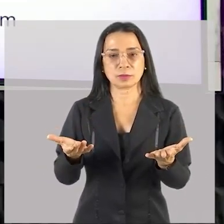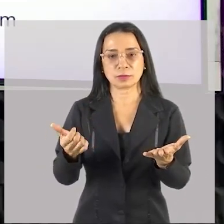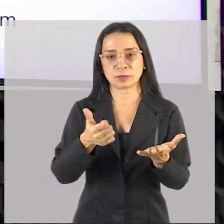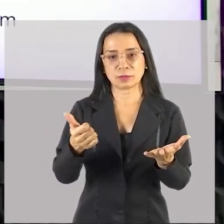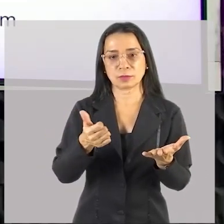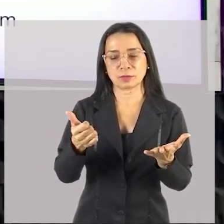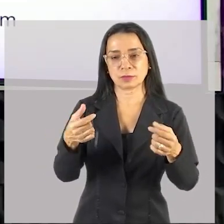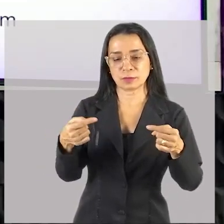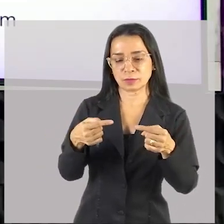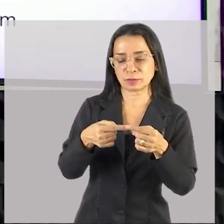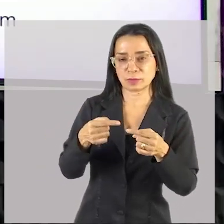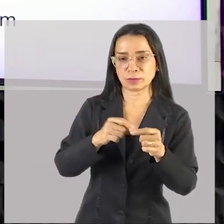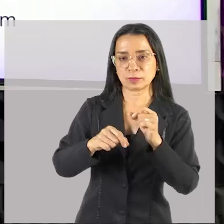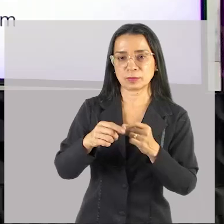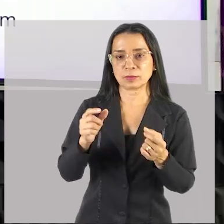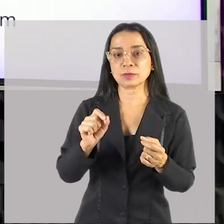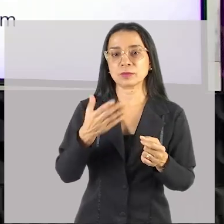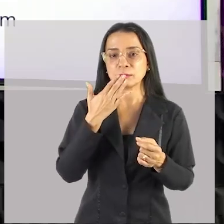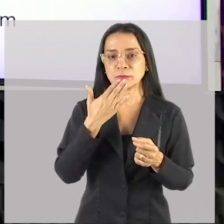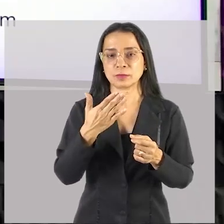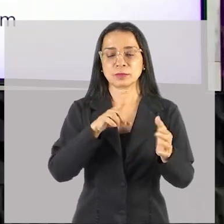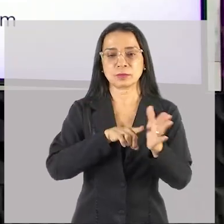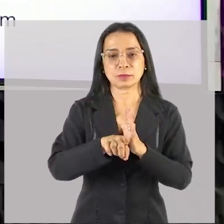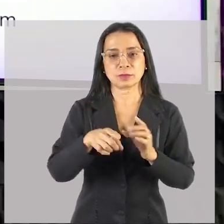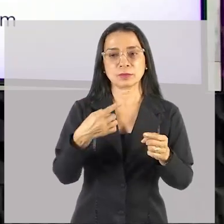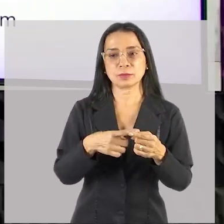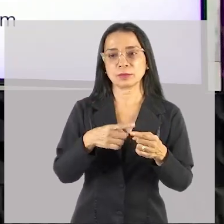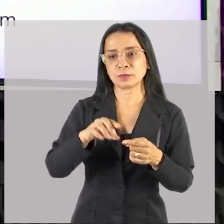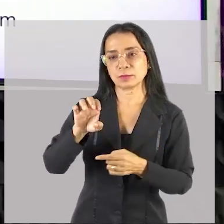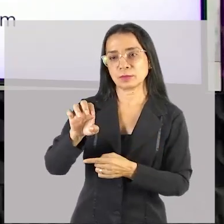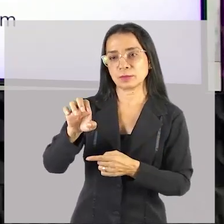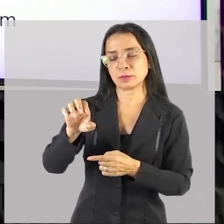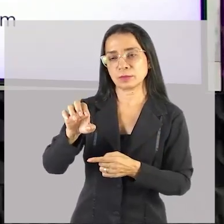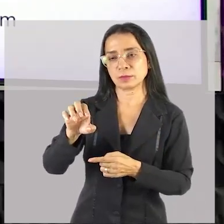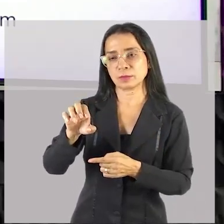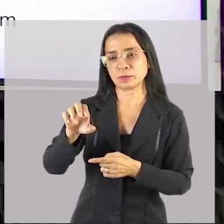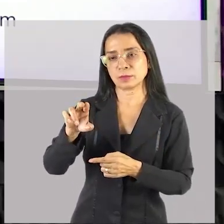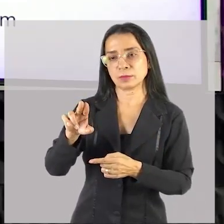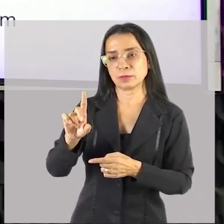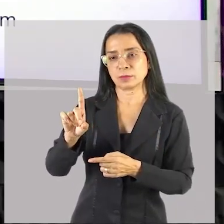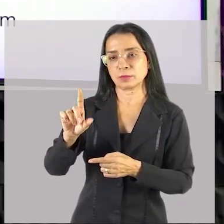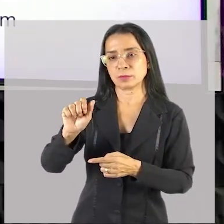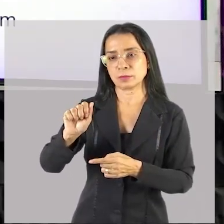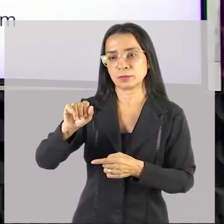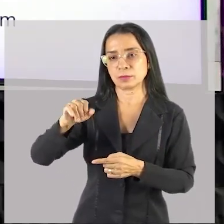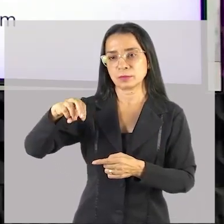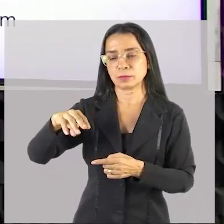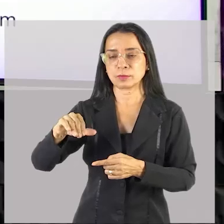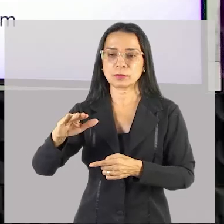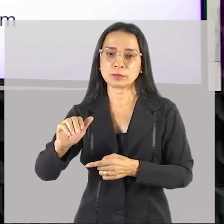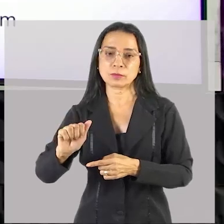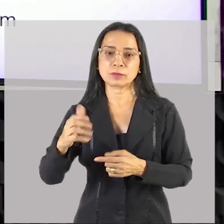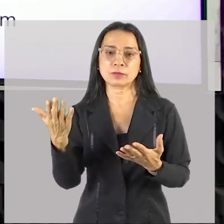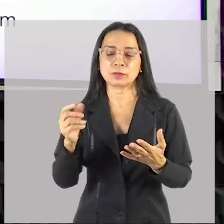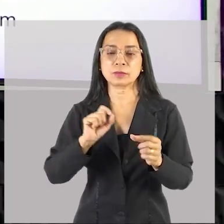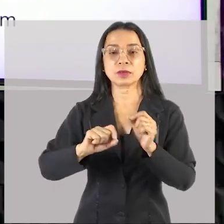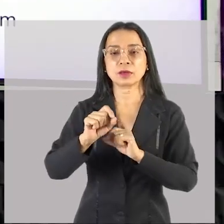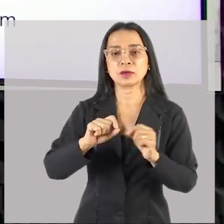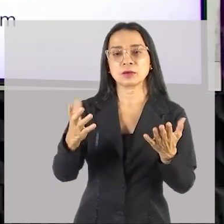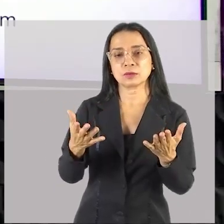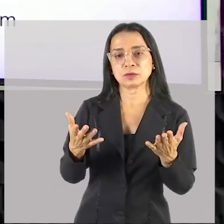este objetivo e visa o mais importante de todos os bens, né? Então vamos ao que pede a questão.